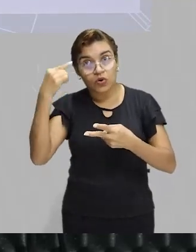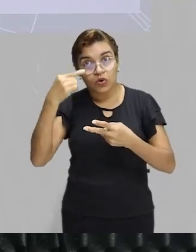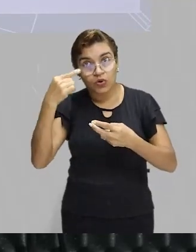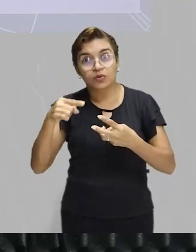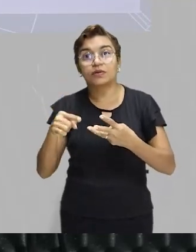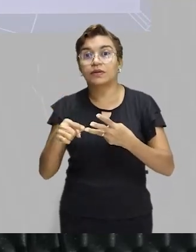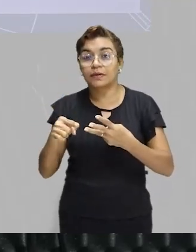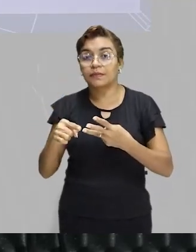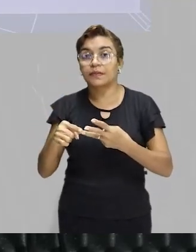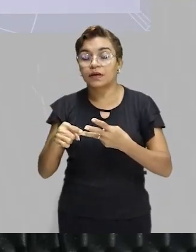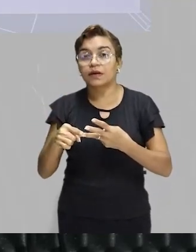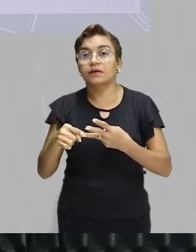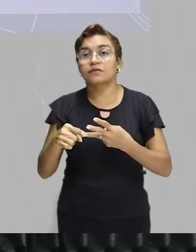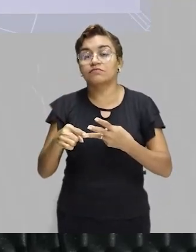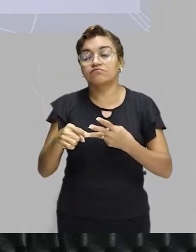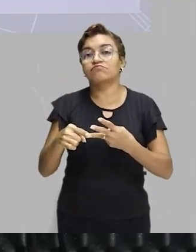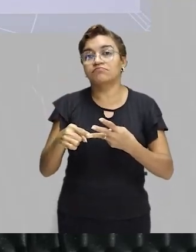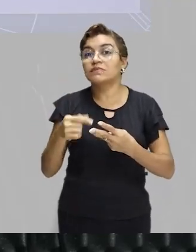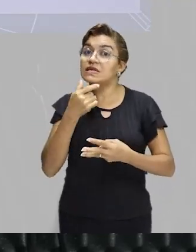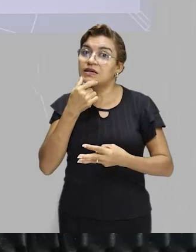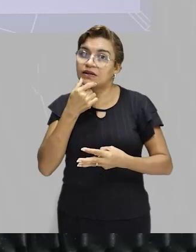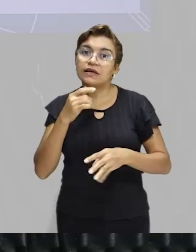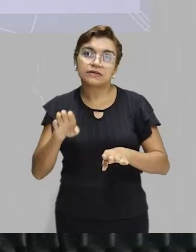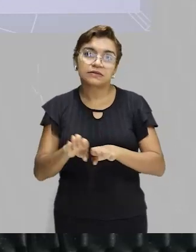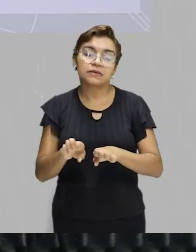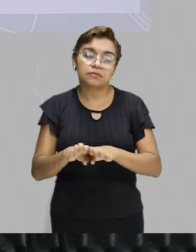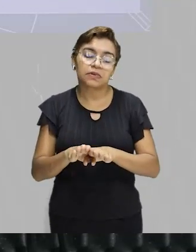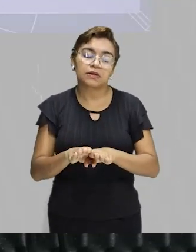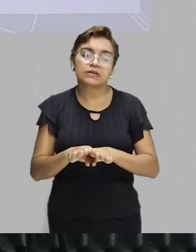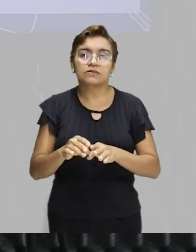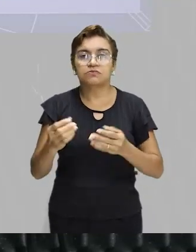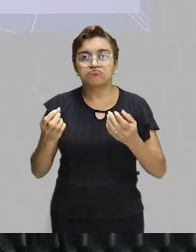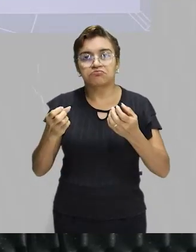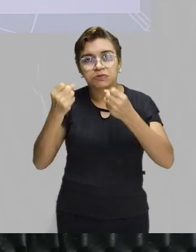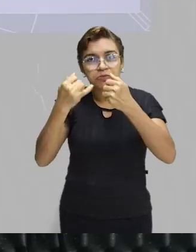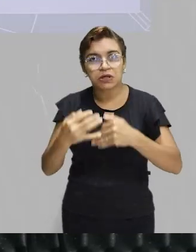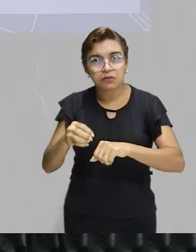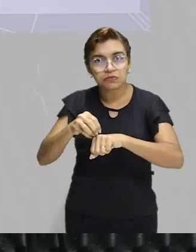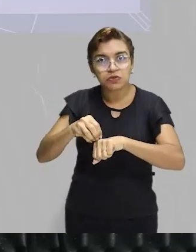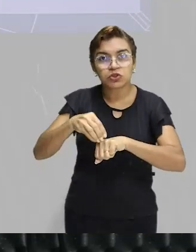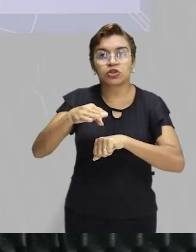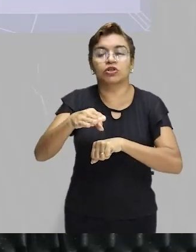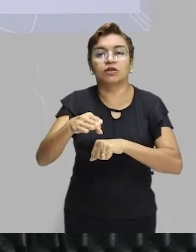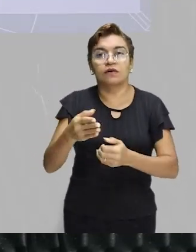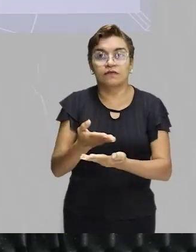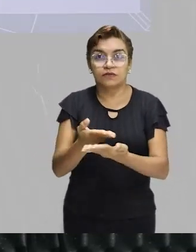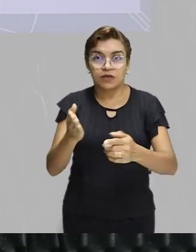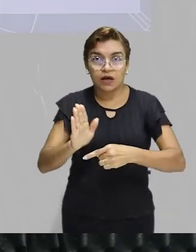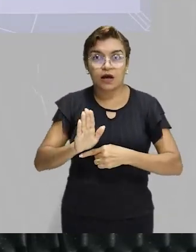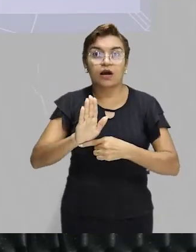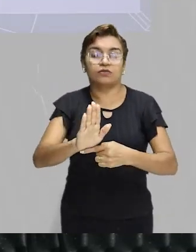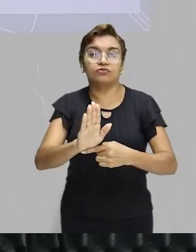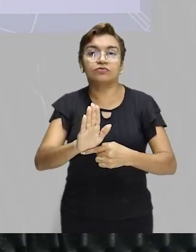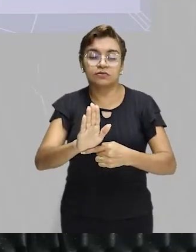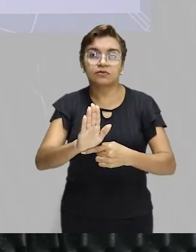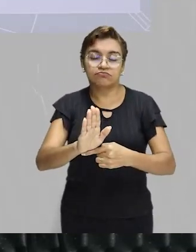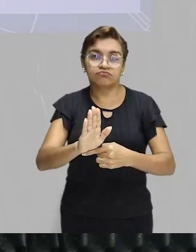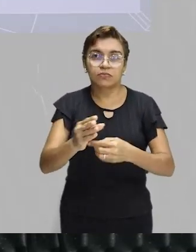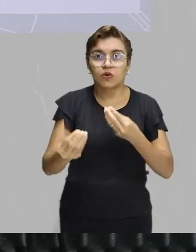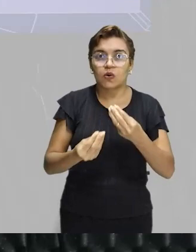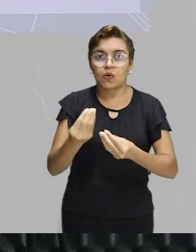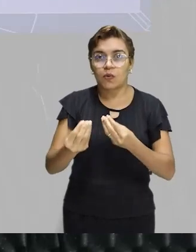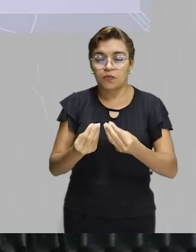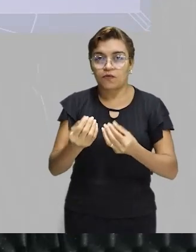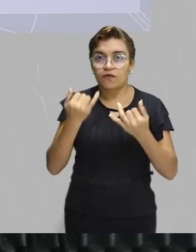prova de língua portuguesa, porque nós falamos de dicas, de pistas que podem te ajudar na identificação de informação essencial